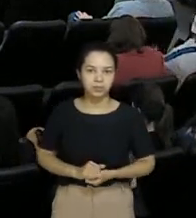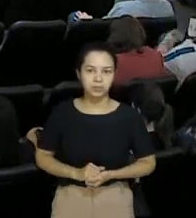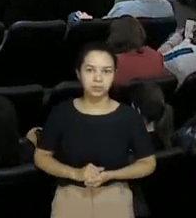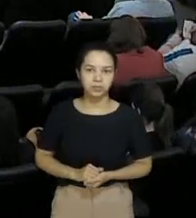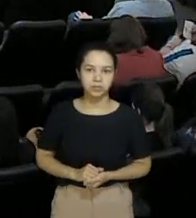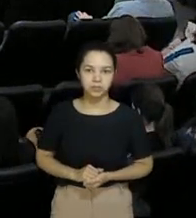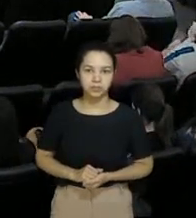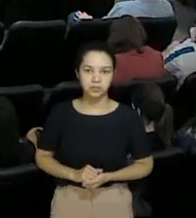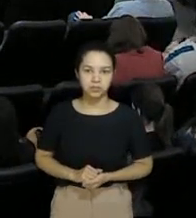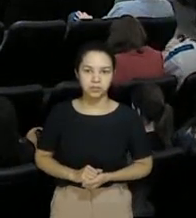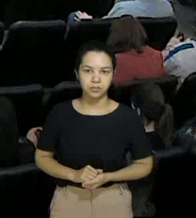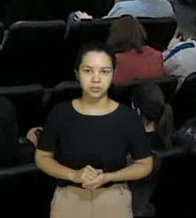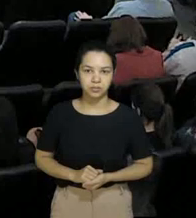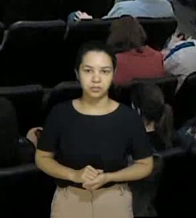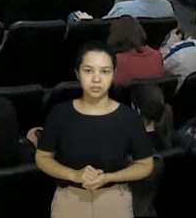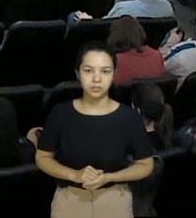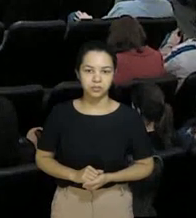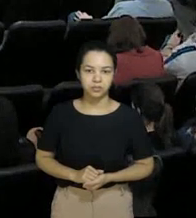O quê?